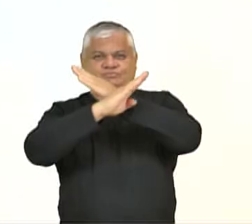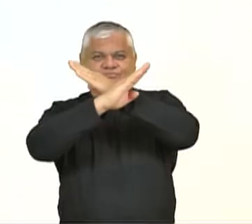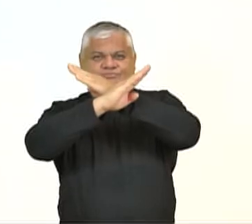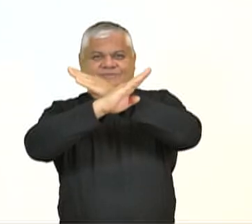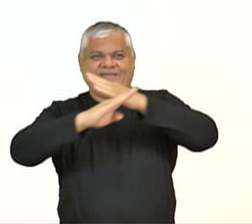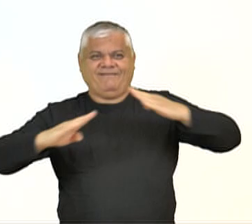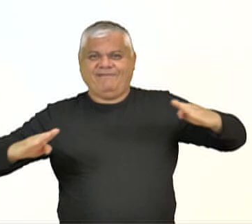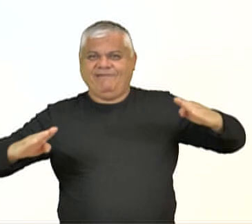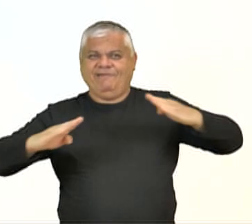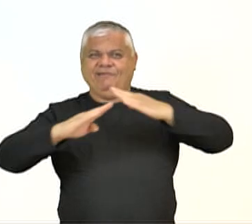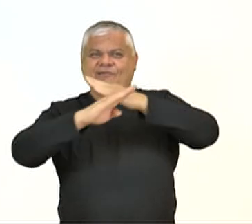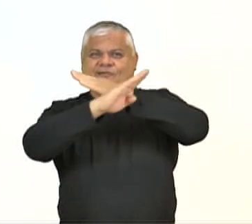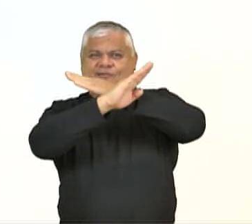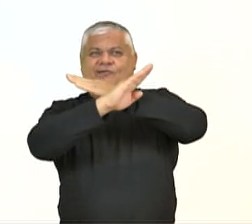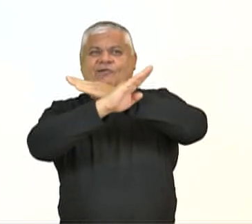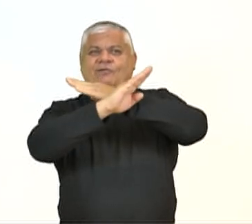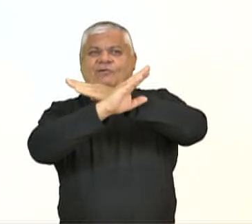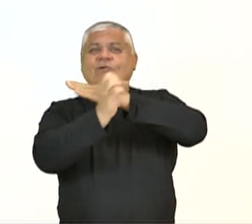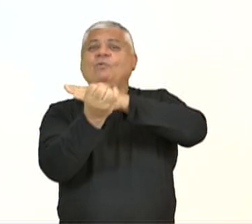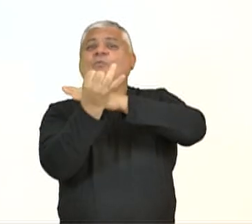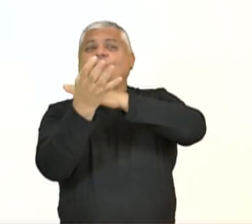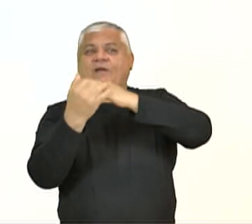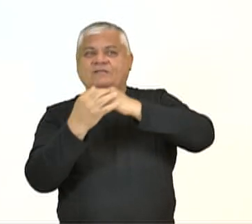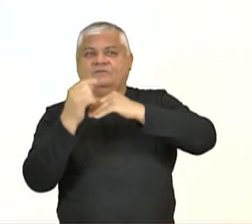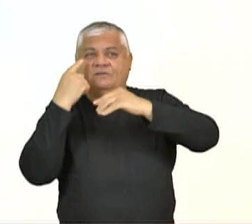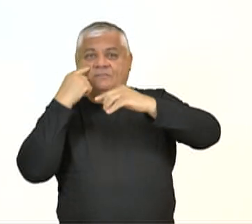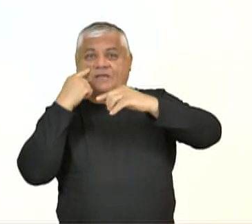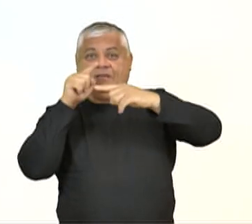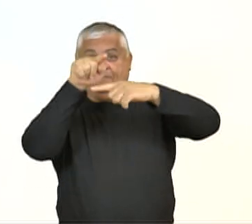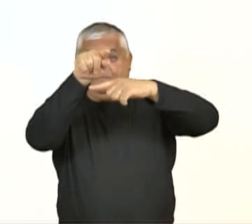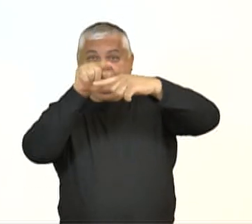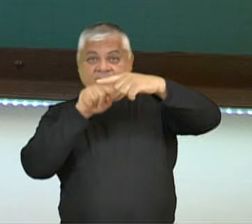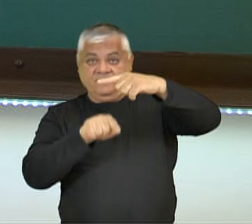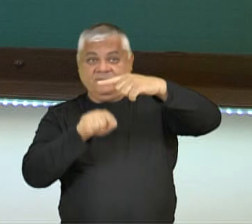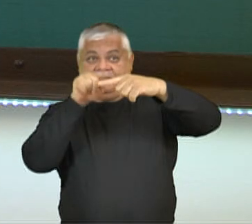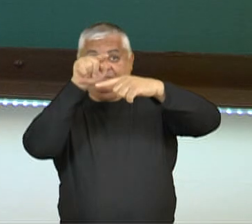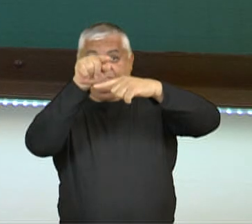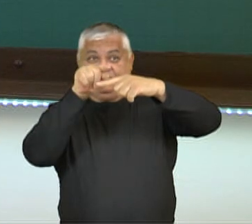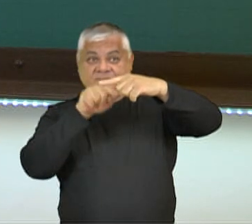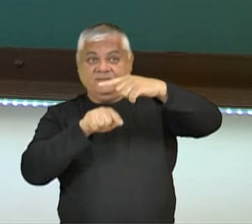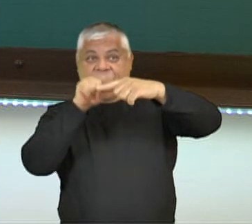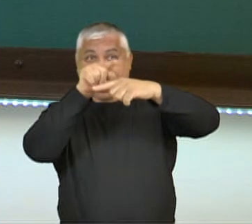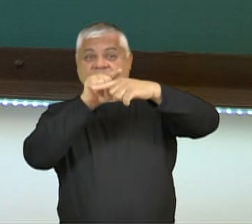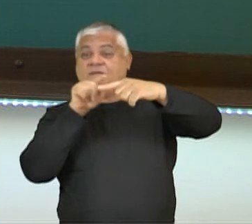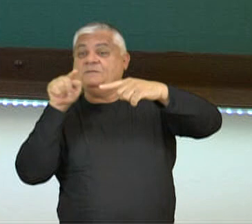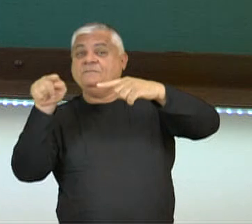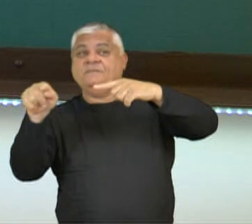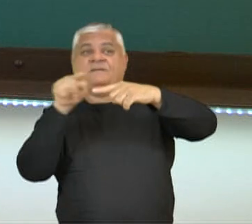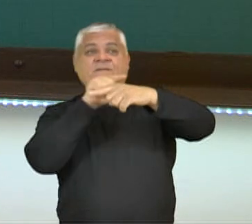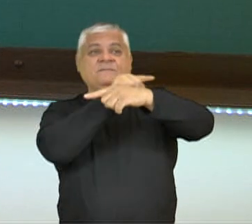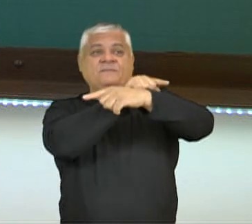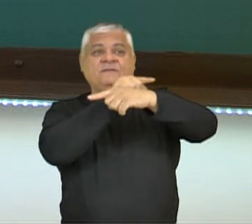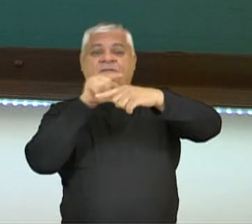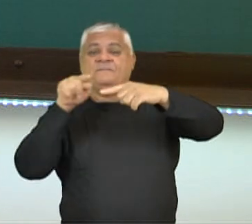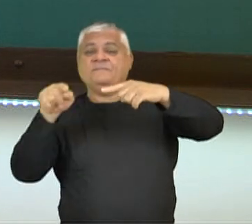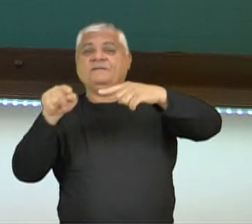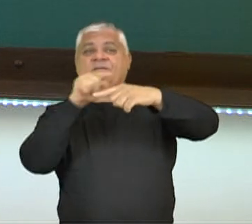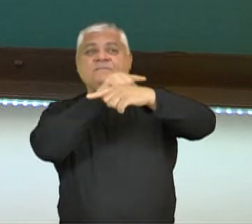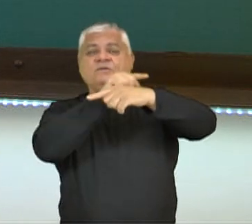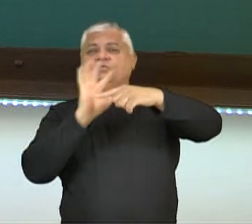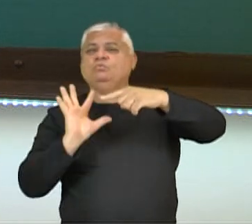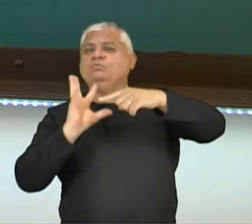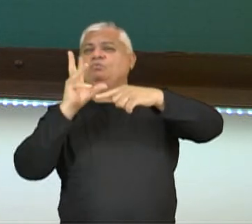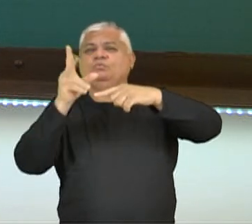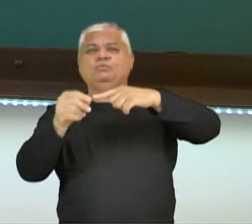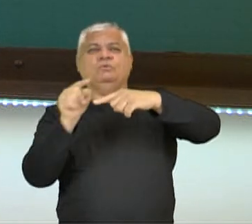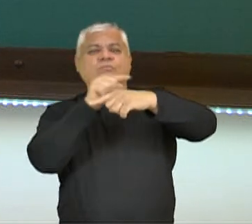é a medida de cada ângulo na figura a seguir? Então, ele quer saber o valor de alfa, o valor de θ e o valor de tudo isso aqui,